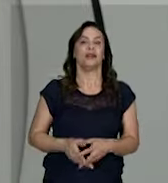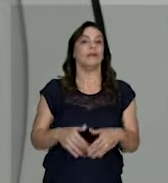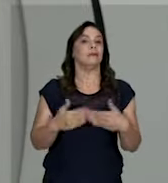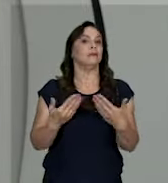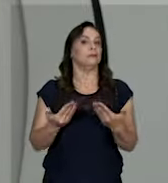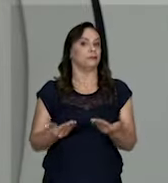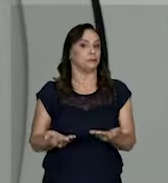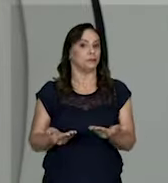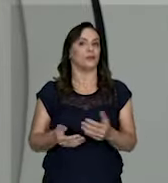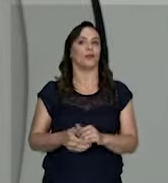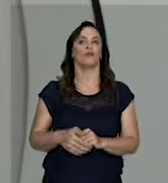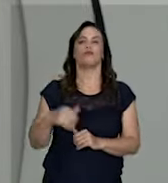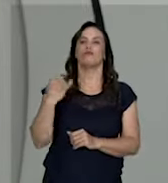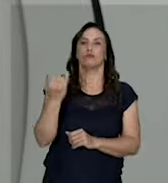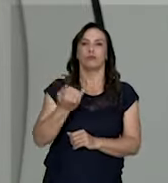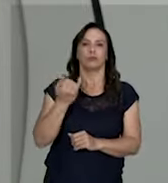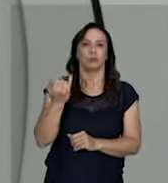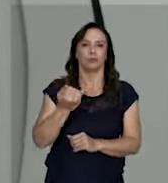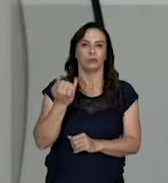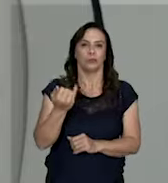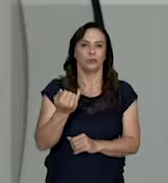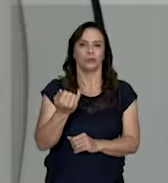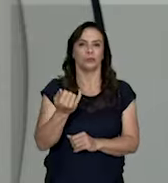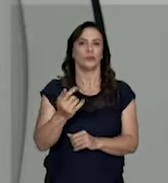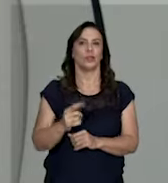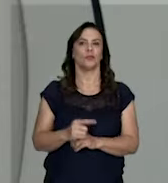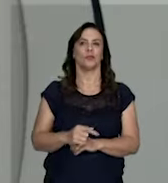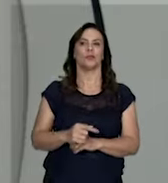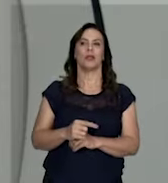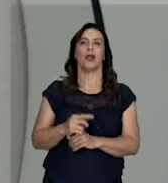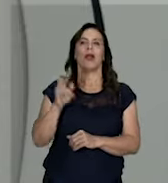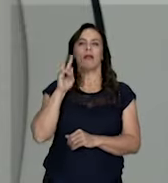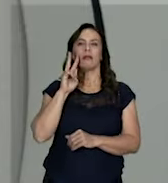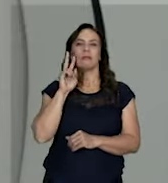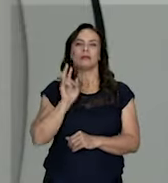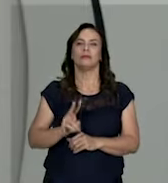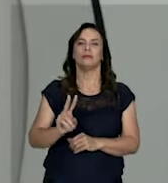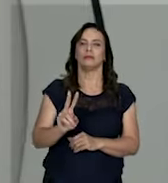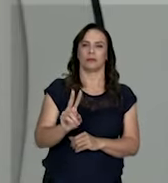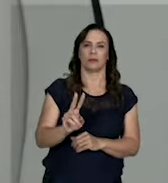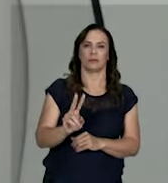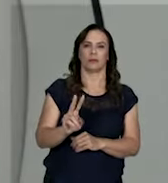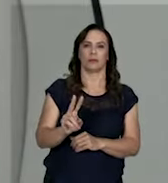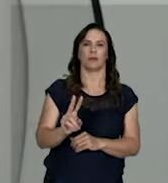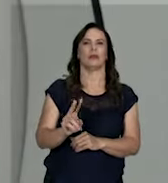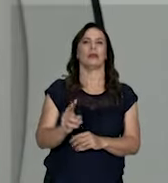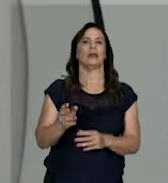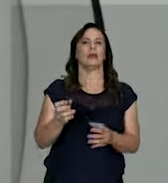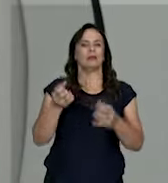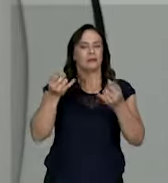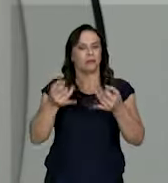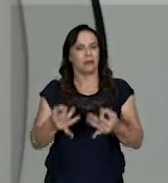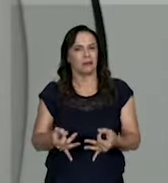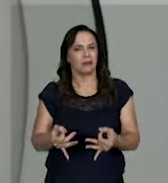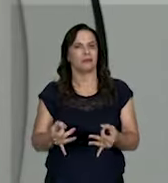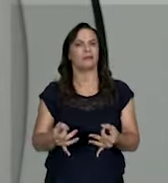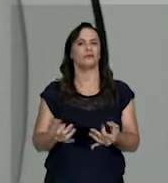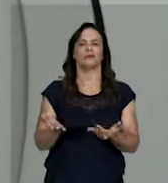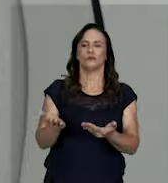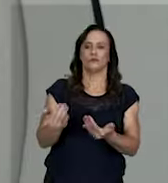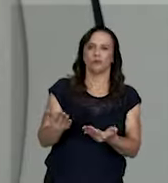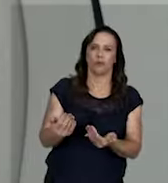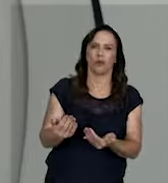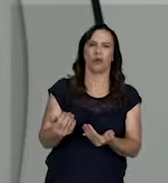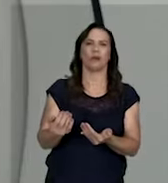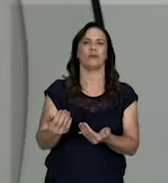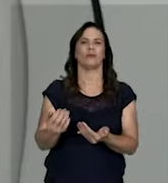Então, é importante a gente lembrar aos jovens que, quando for sair e for beber,